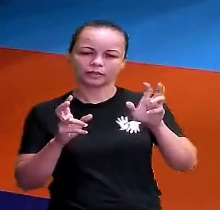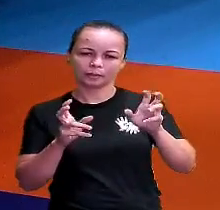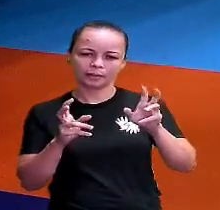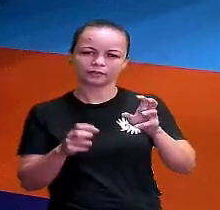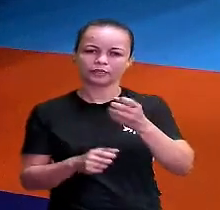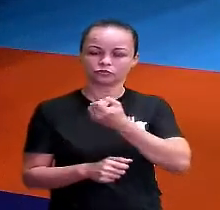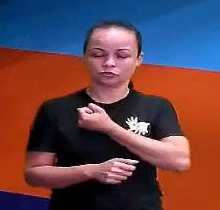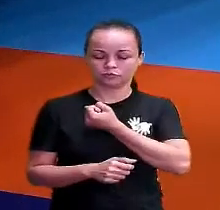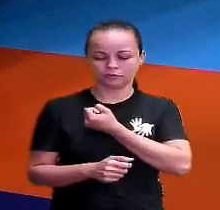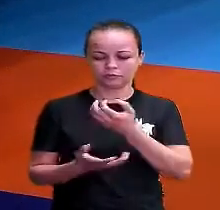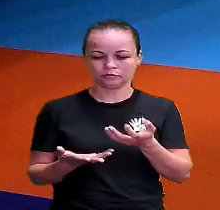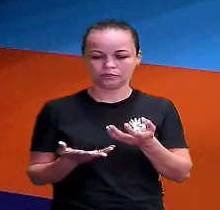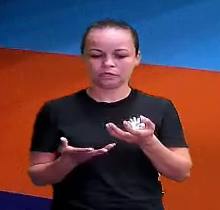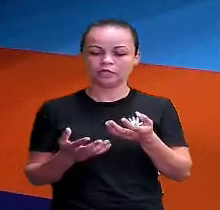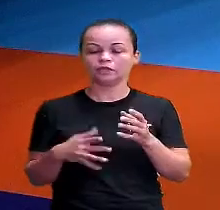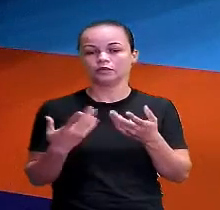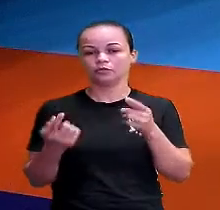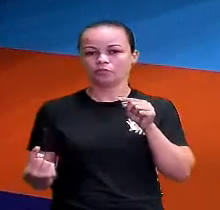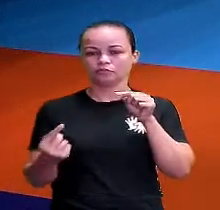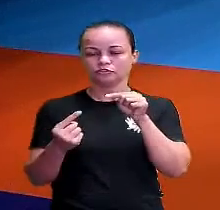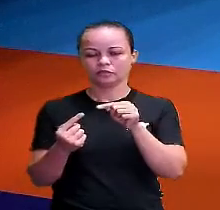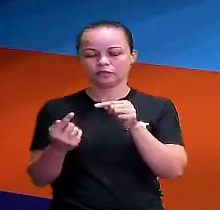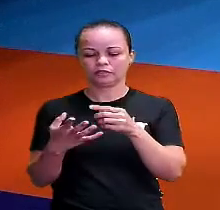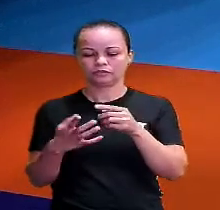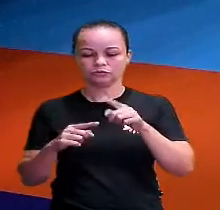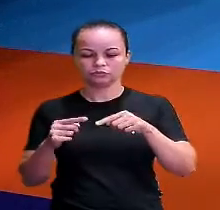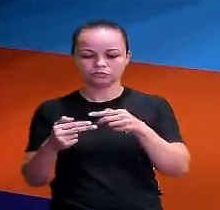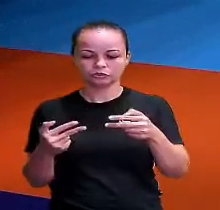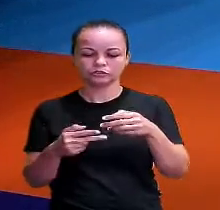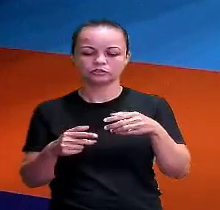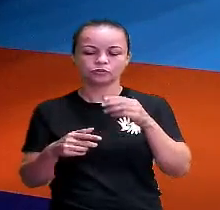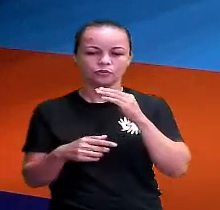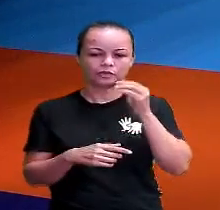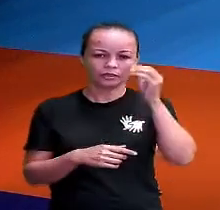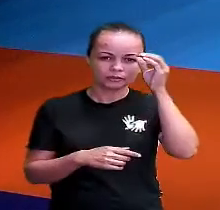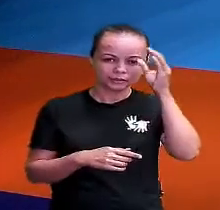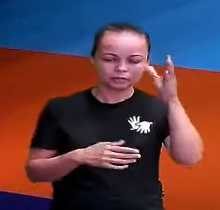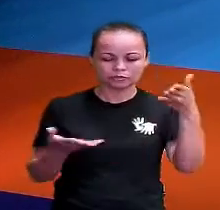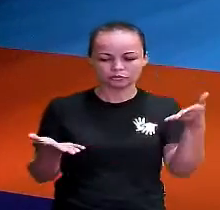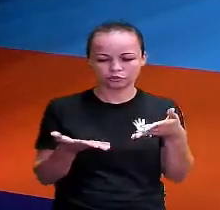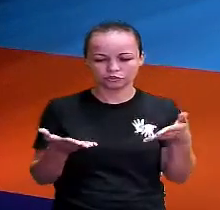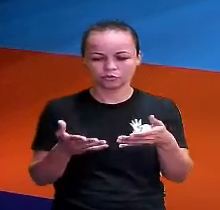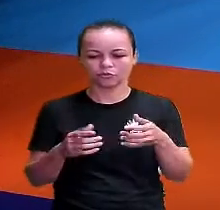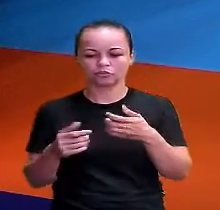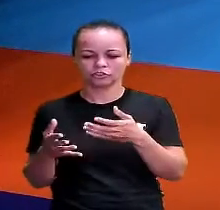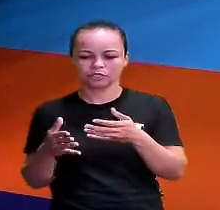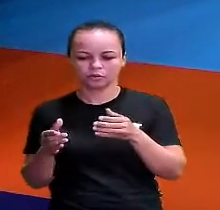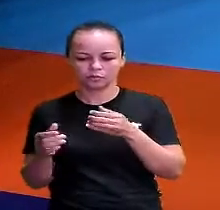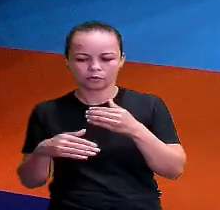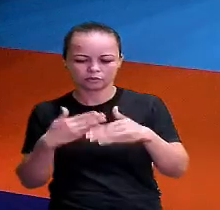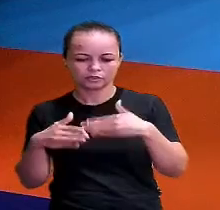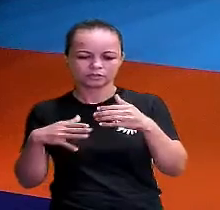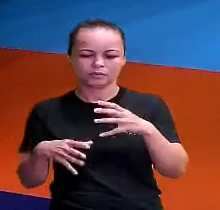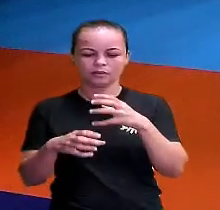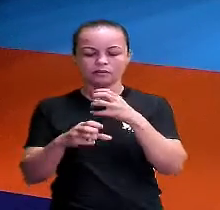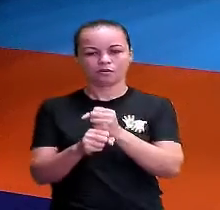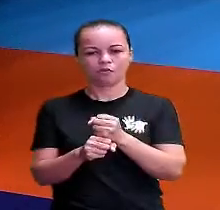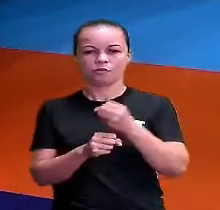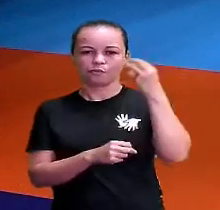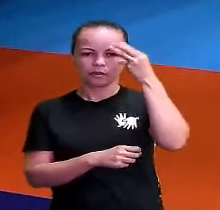conhecimento trabalhado hoje é procedimento de cálculo mental escrito com números naturais da adição e da